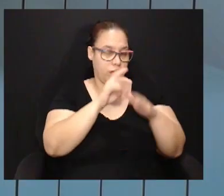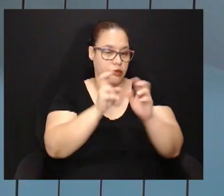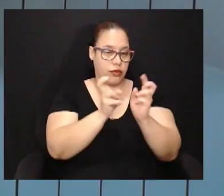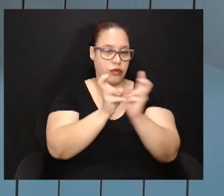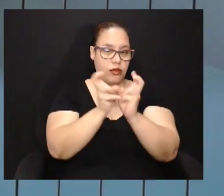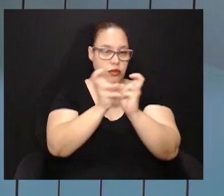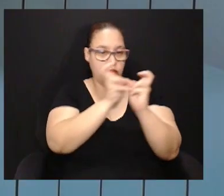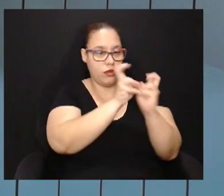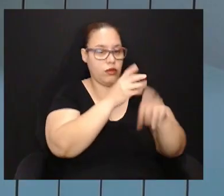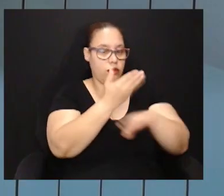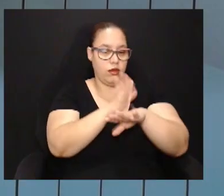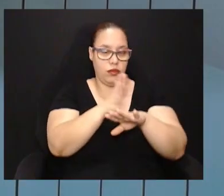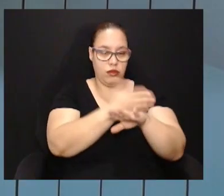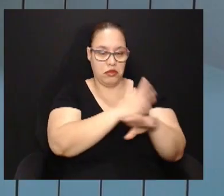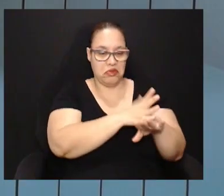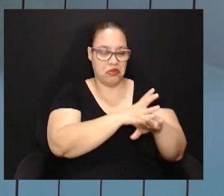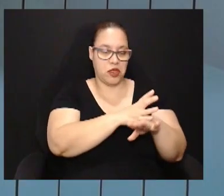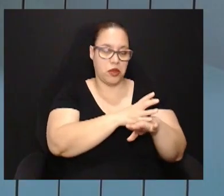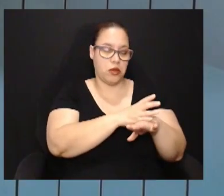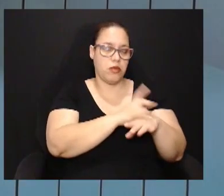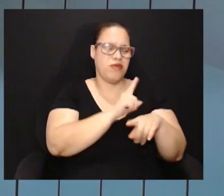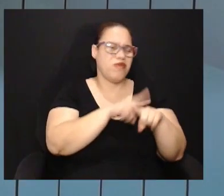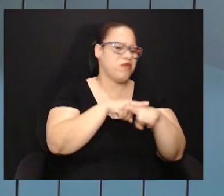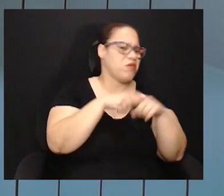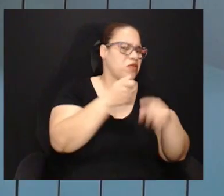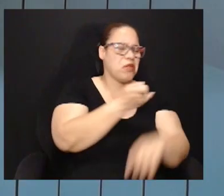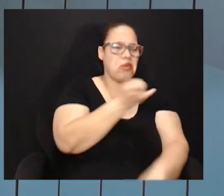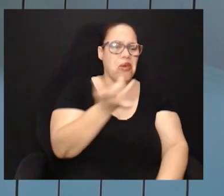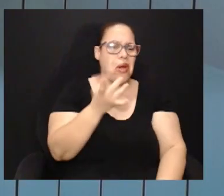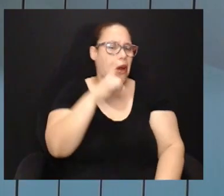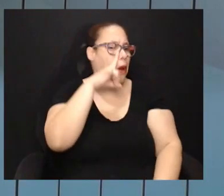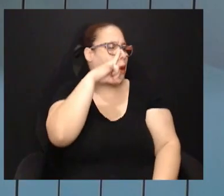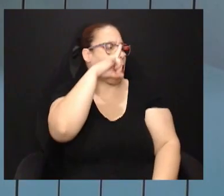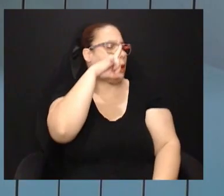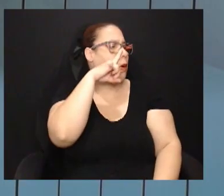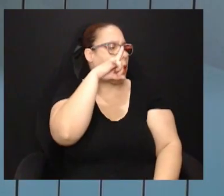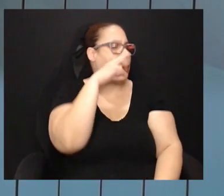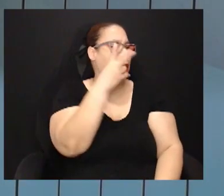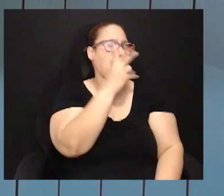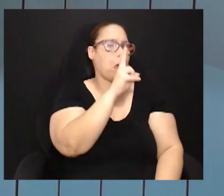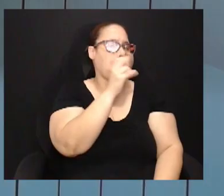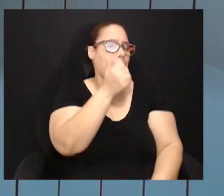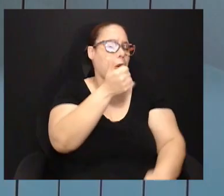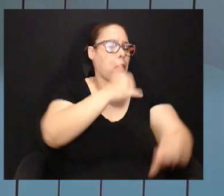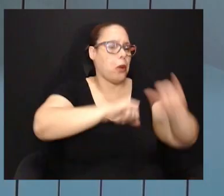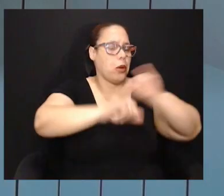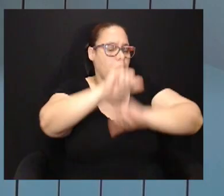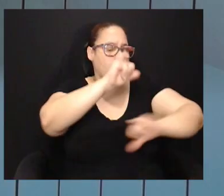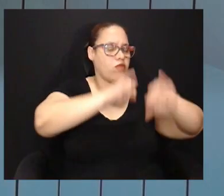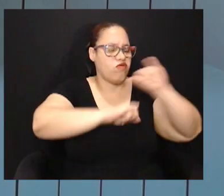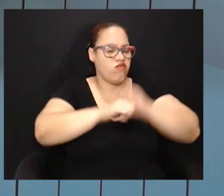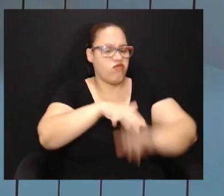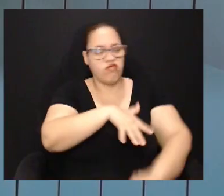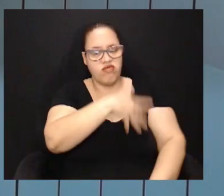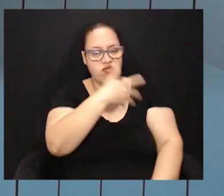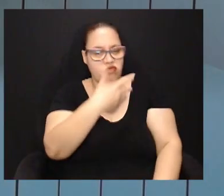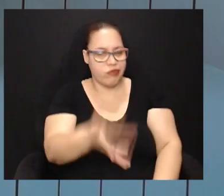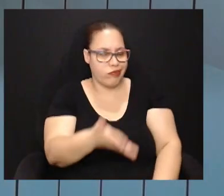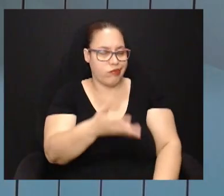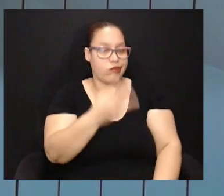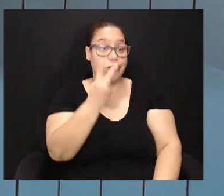o salão em busca dessa praticidade, mas quais são os riscos dessas duas substâncias, Quais